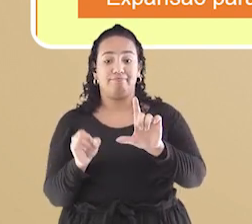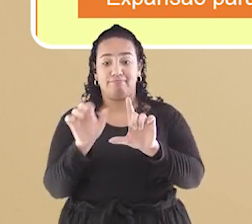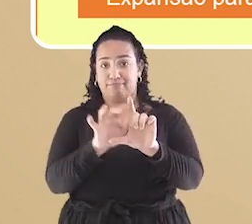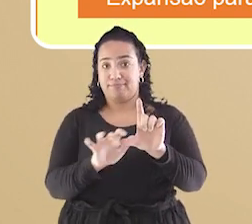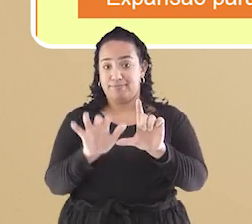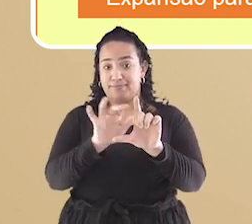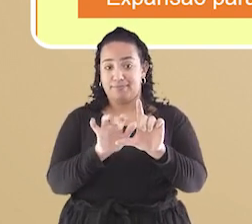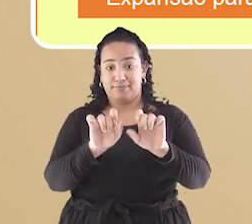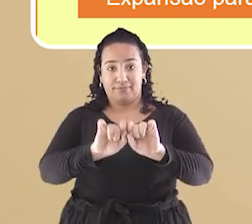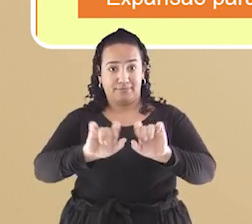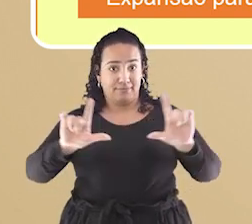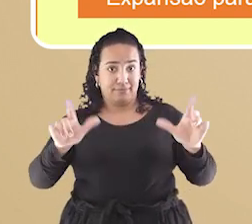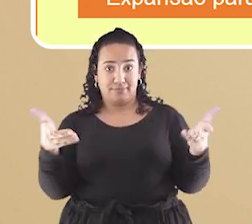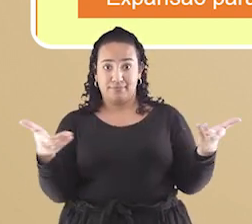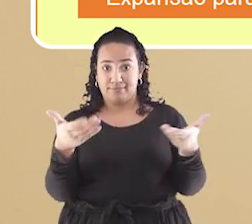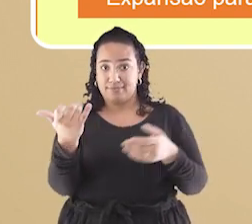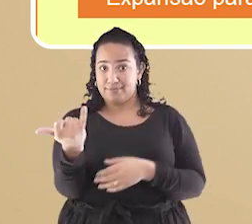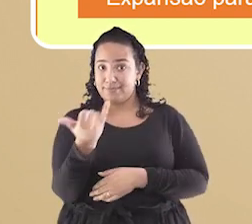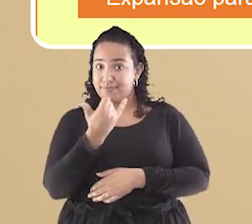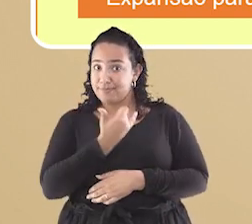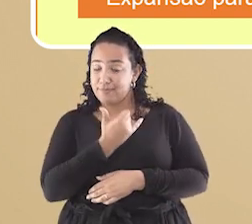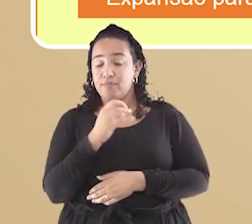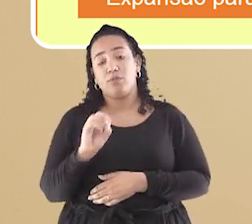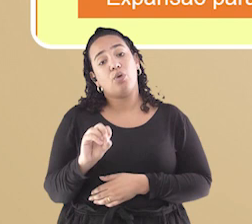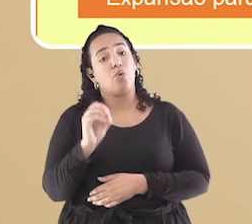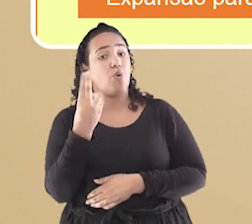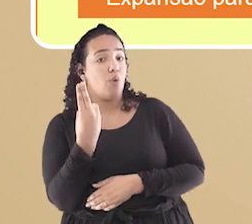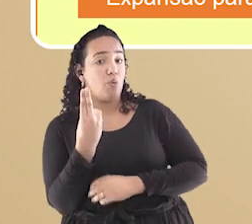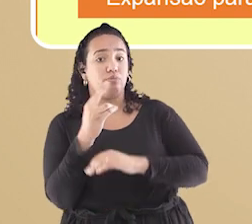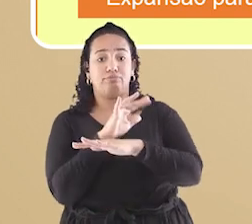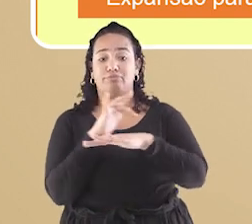câmera do seu celular para o QR Code que está aparecendo aqui na tela,